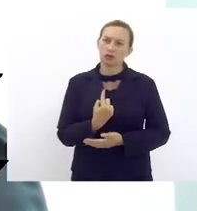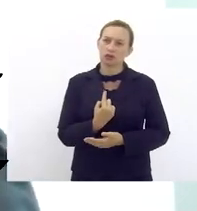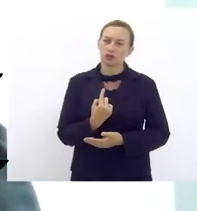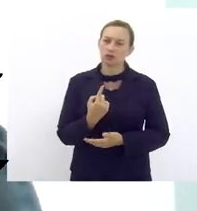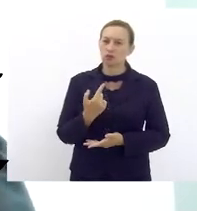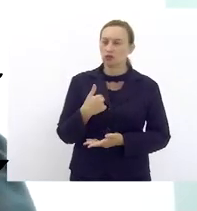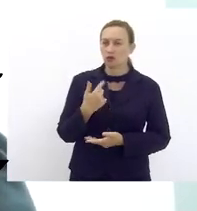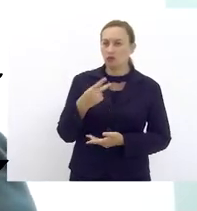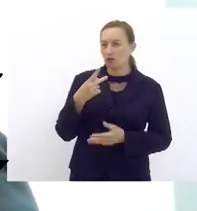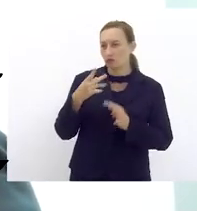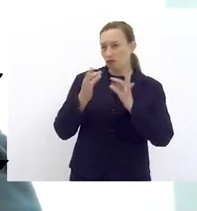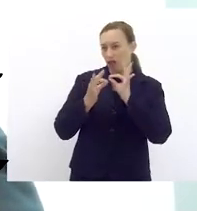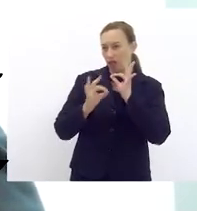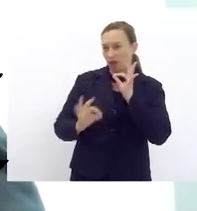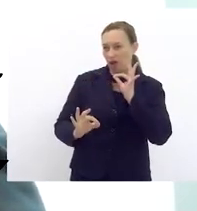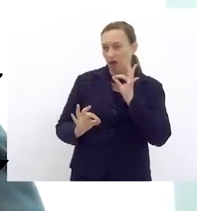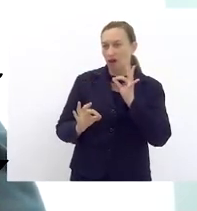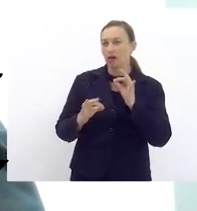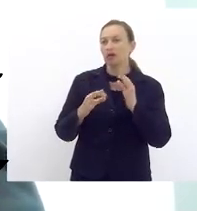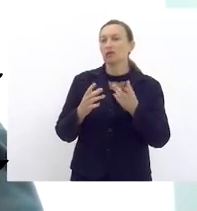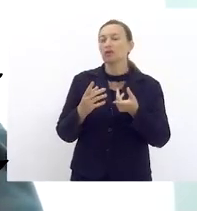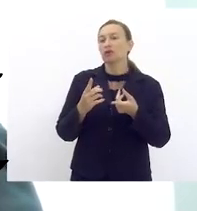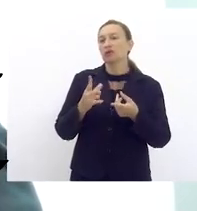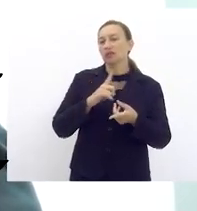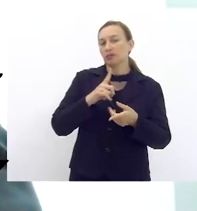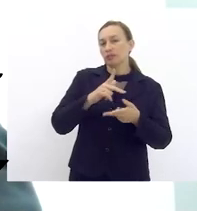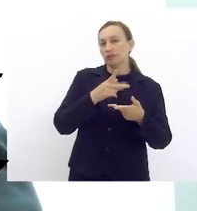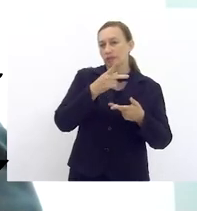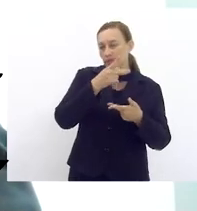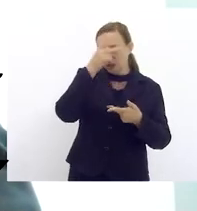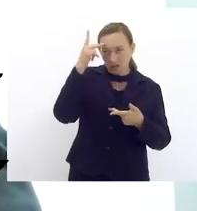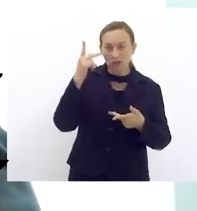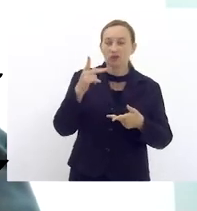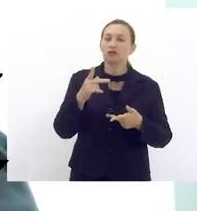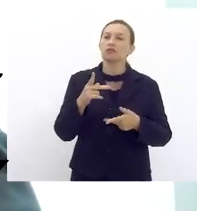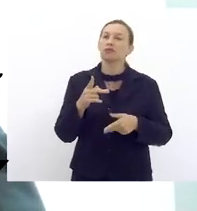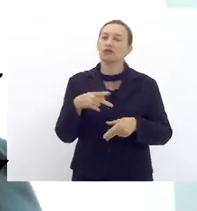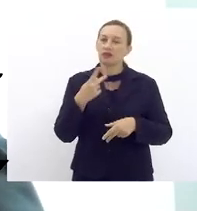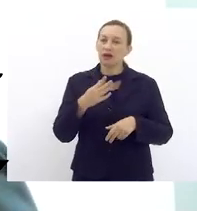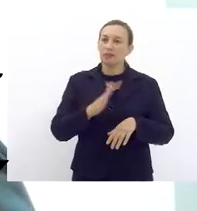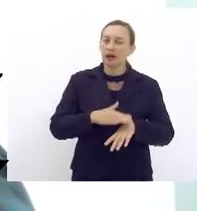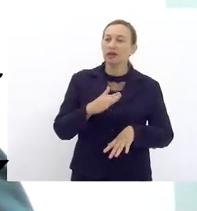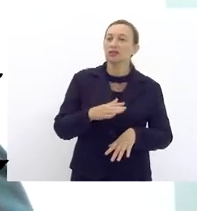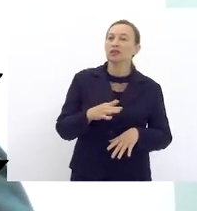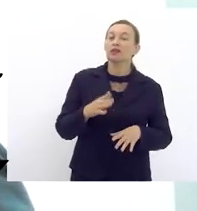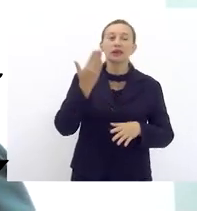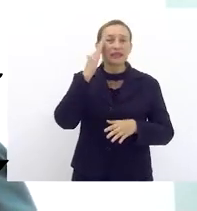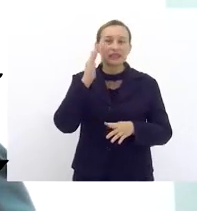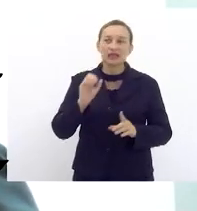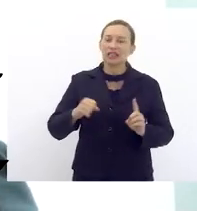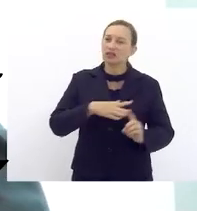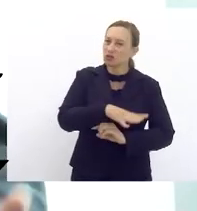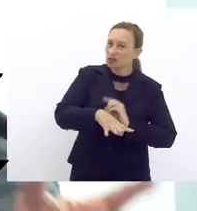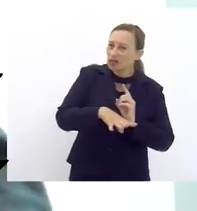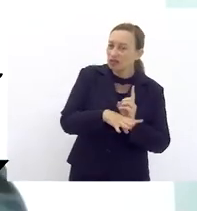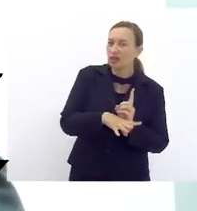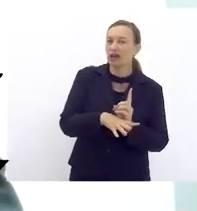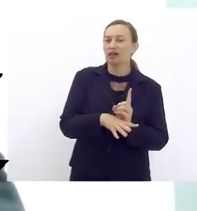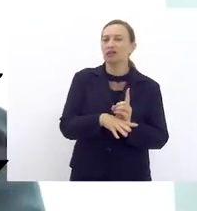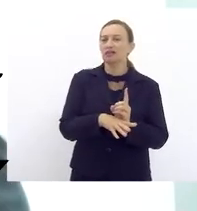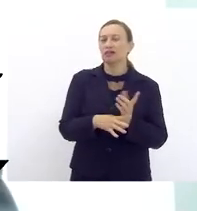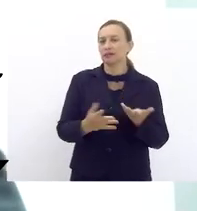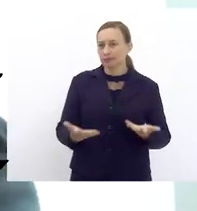tomar o tempo aqui de todos os presentes é mais entender sobre tudo essa nossa sociedade estamental e